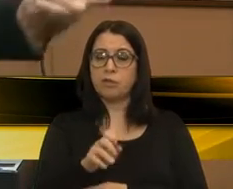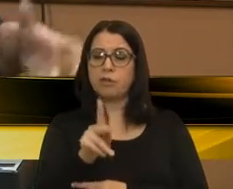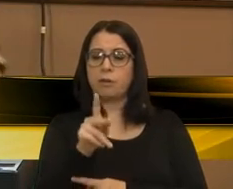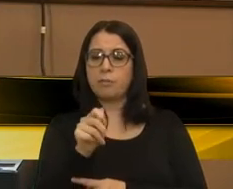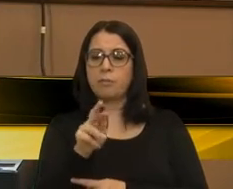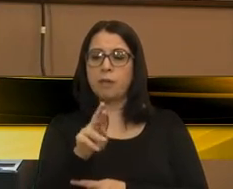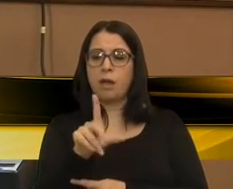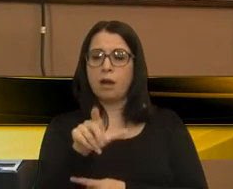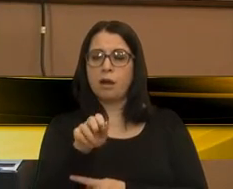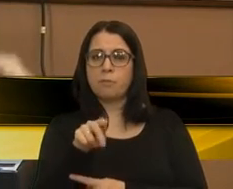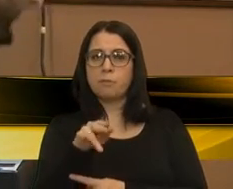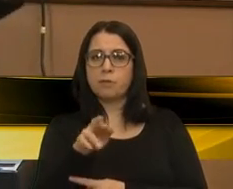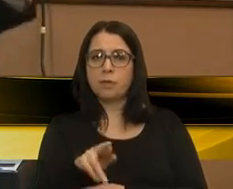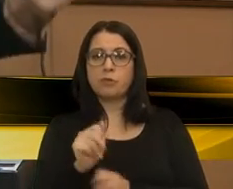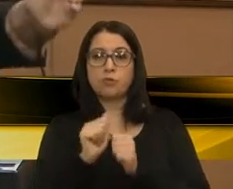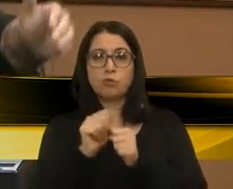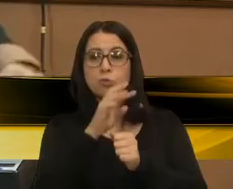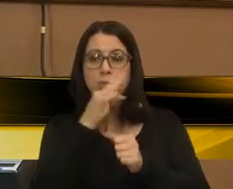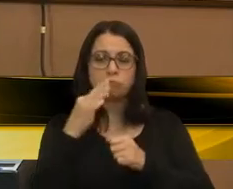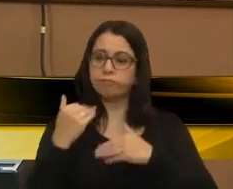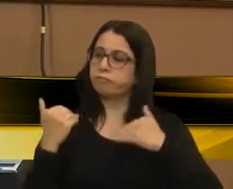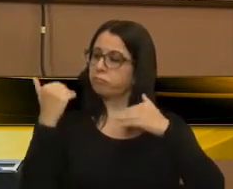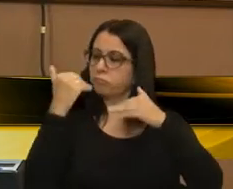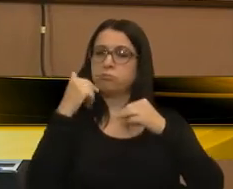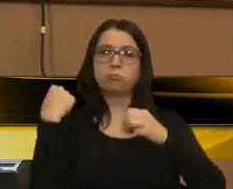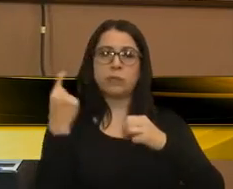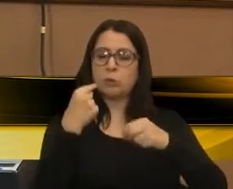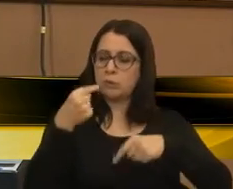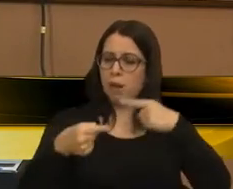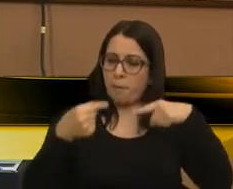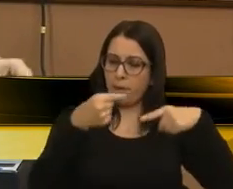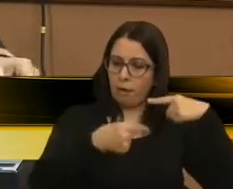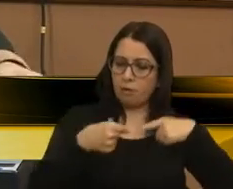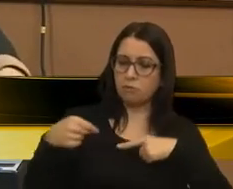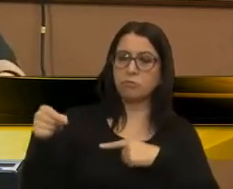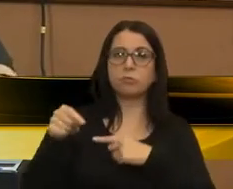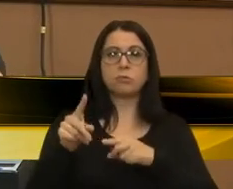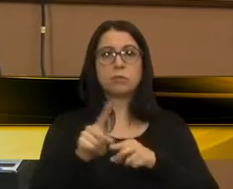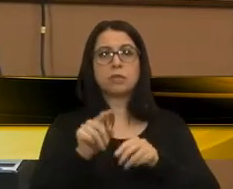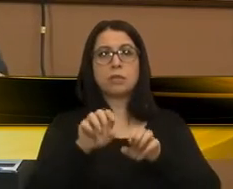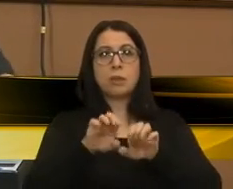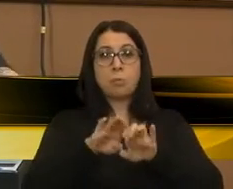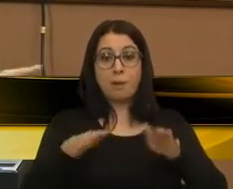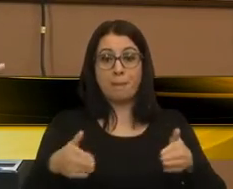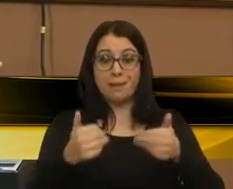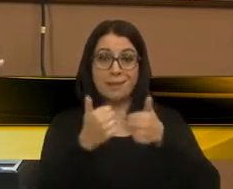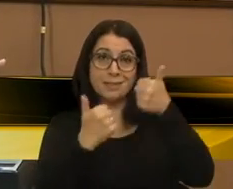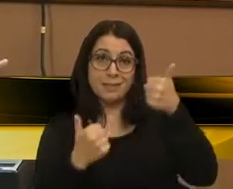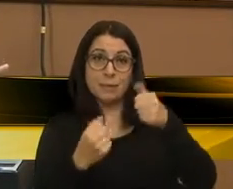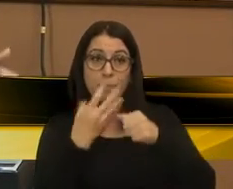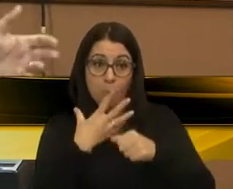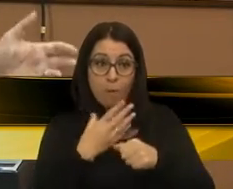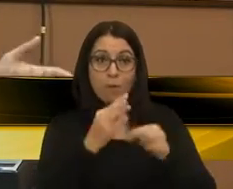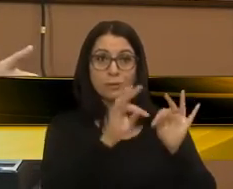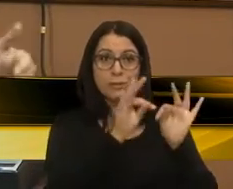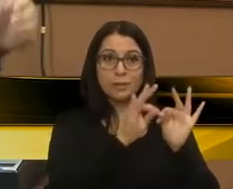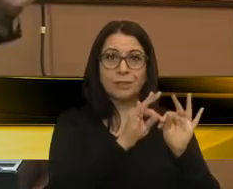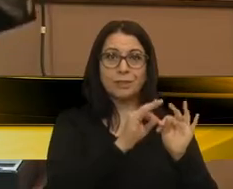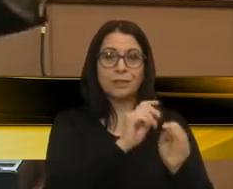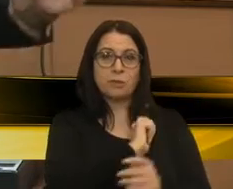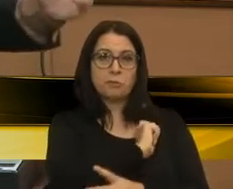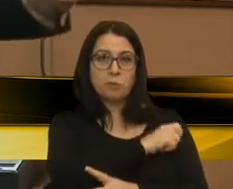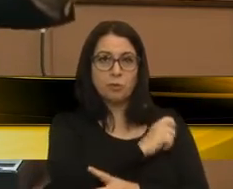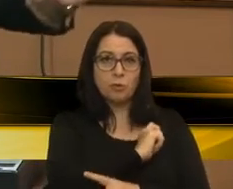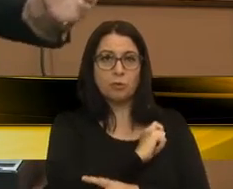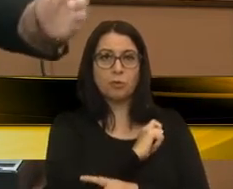conduziu juntamente com a vereadora Tatiana em alto nível, né, os debates, e nós tivemos aqui uma mesa muito boa de técnicos, né, auditores,